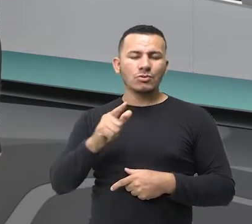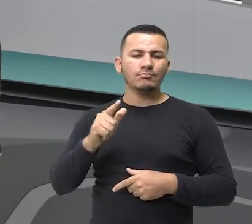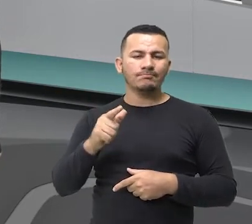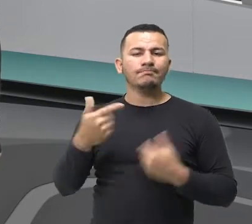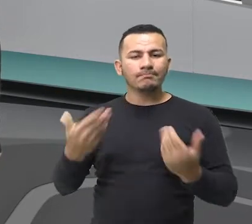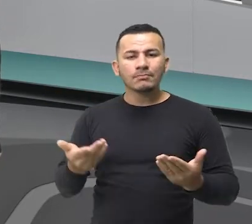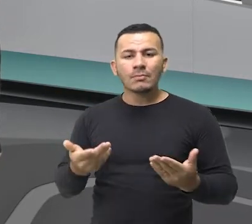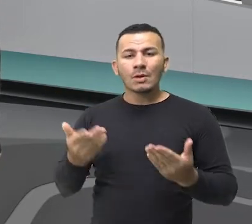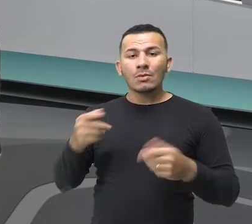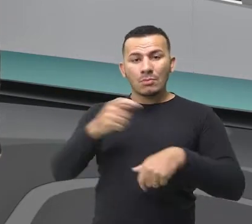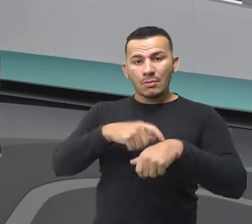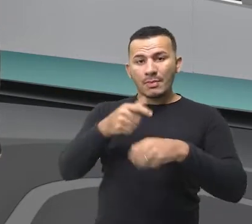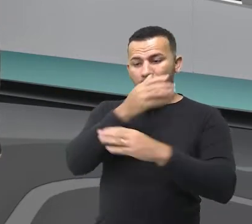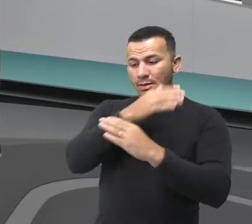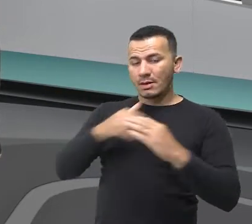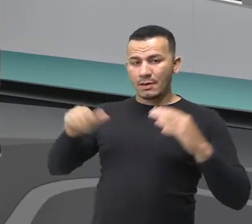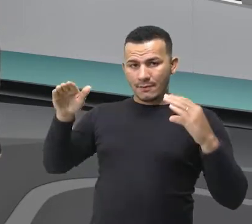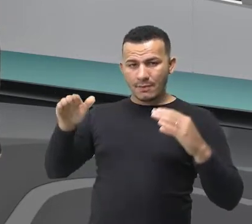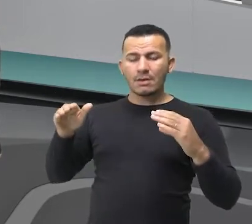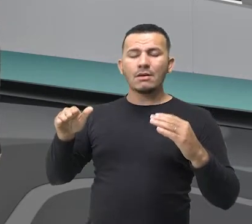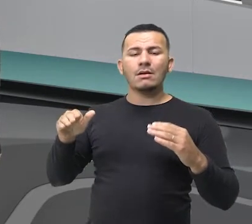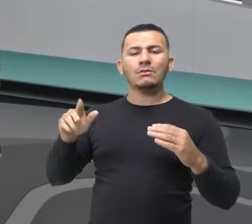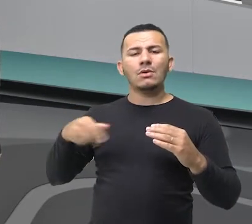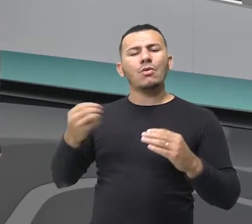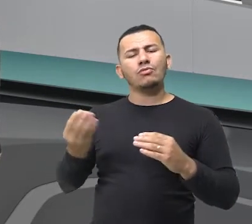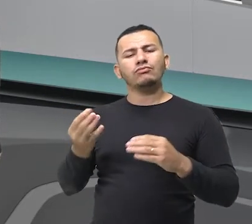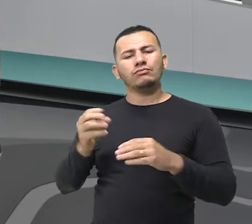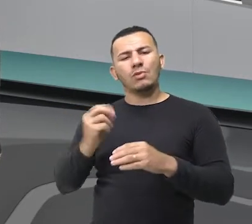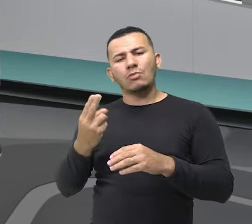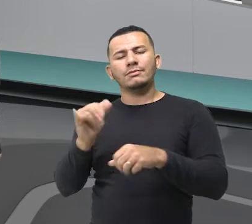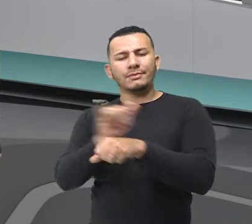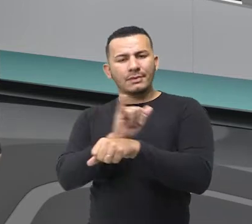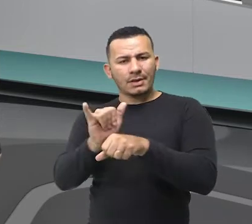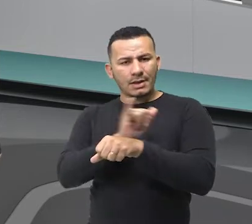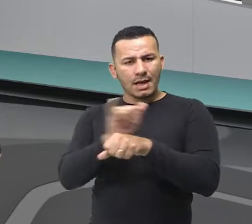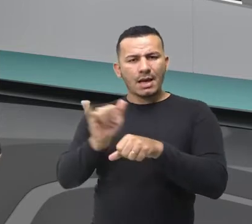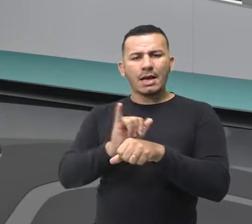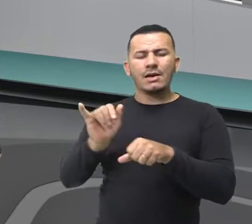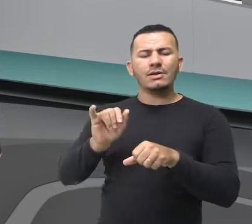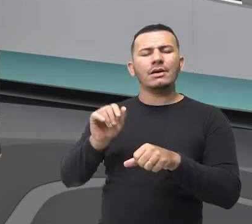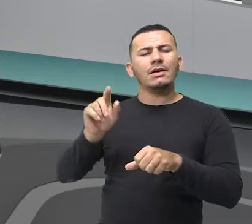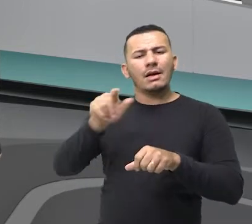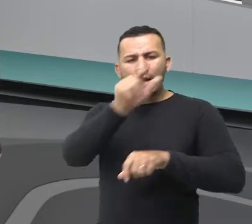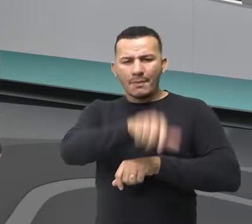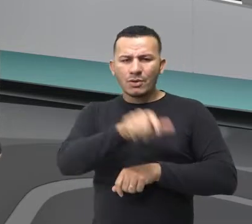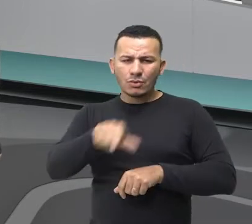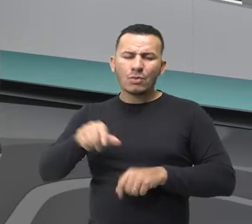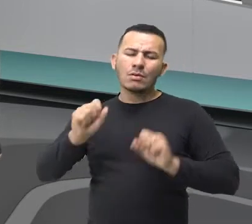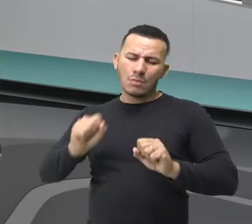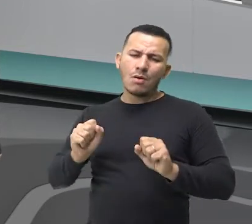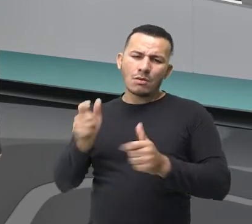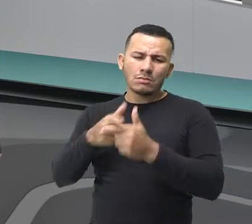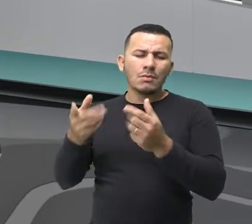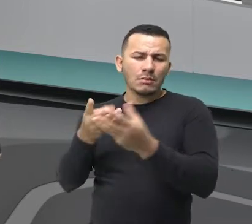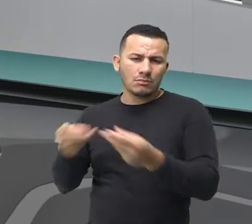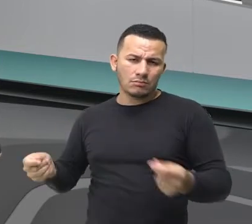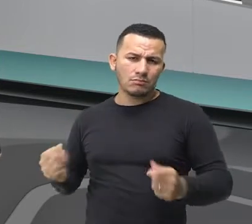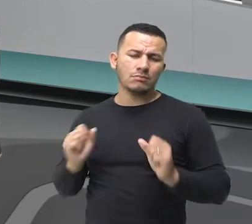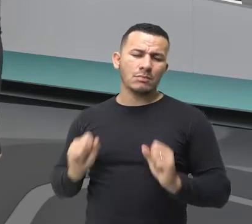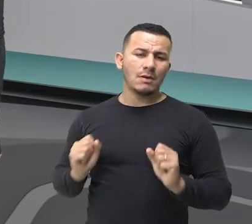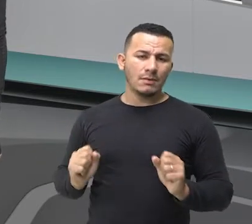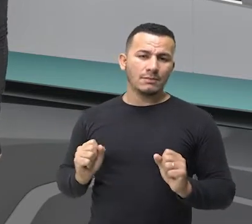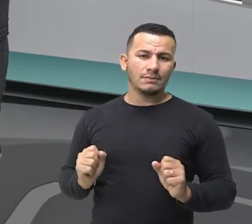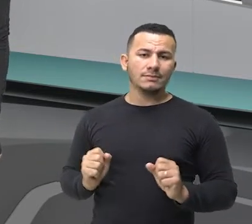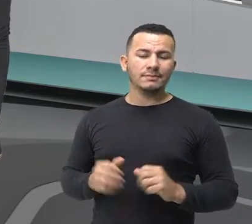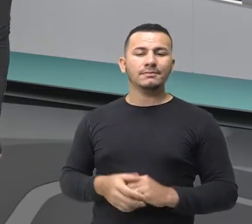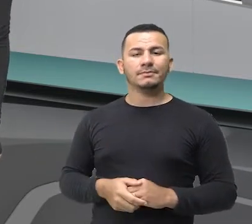Observe que ao enviar ao procurar meios como eixo a pessoa pode ter o seu problema solucionado e